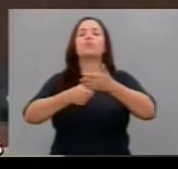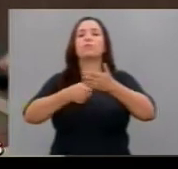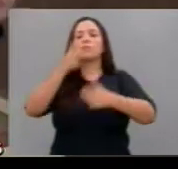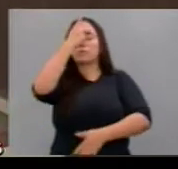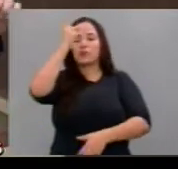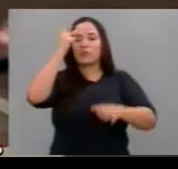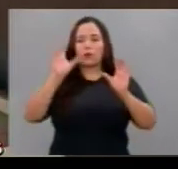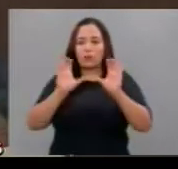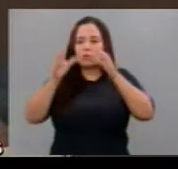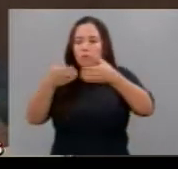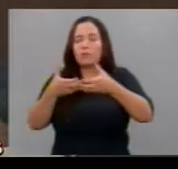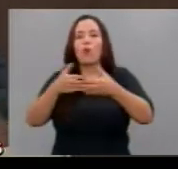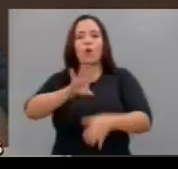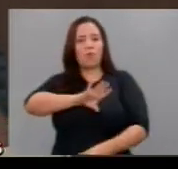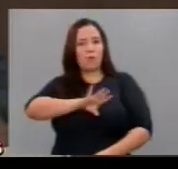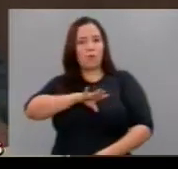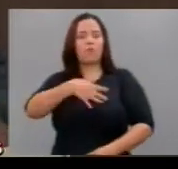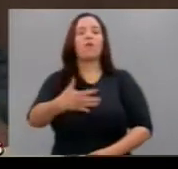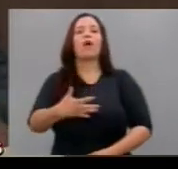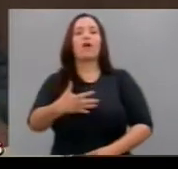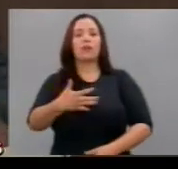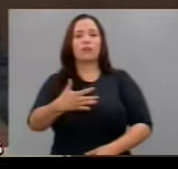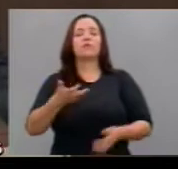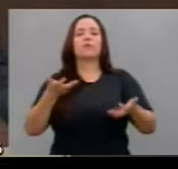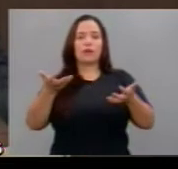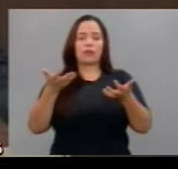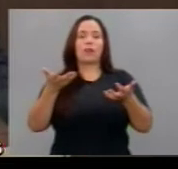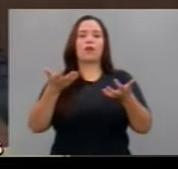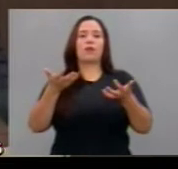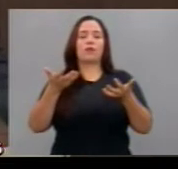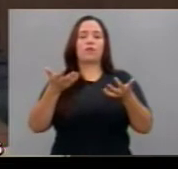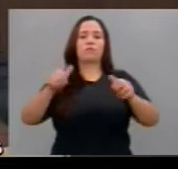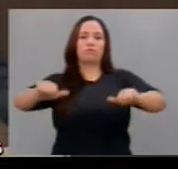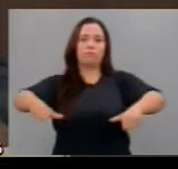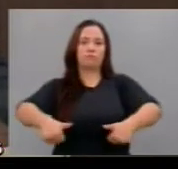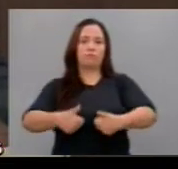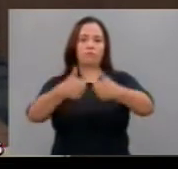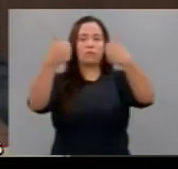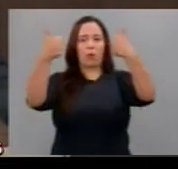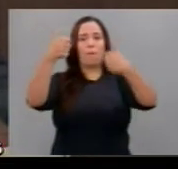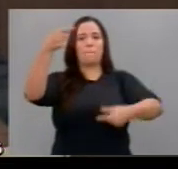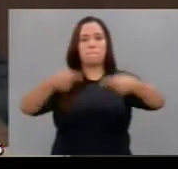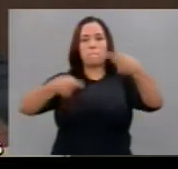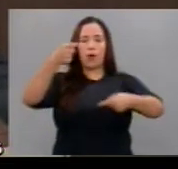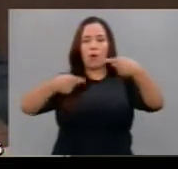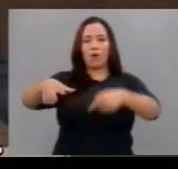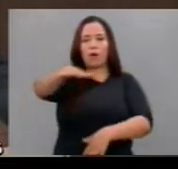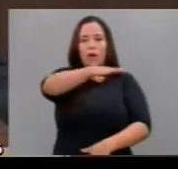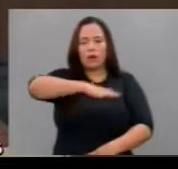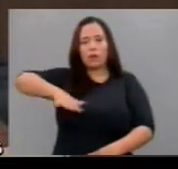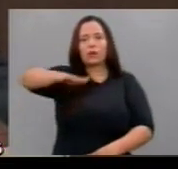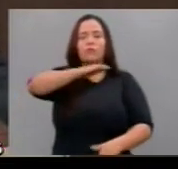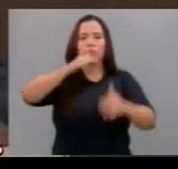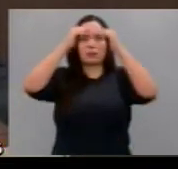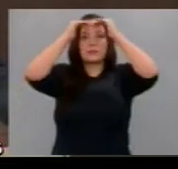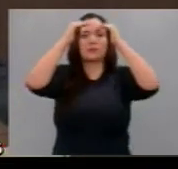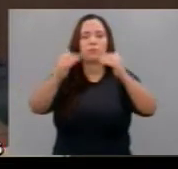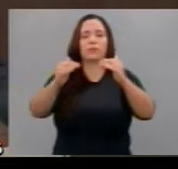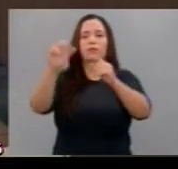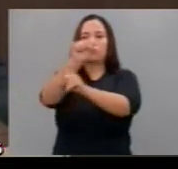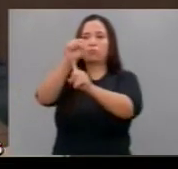auto-organizada e muita coragem para reconstruir uma política popular, de esquerda,